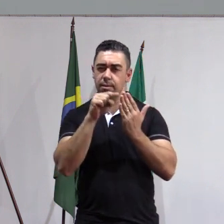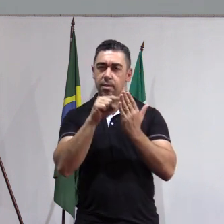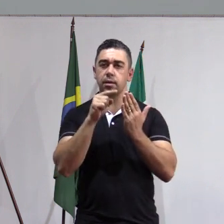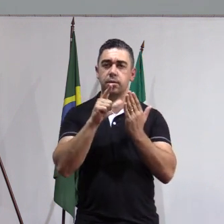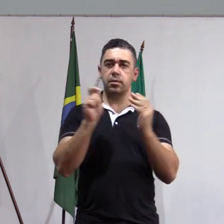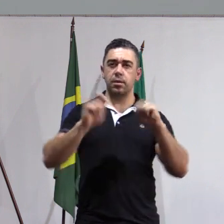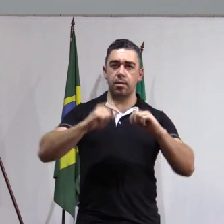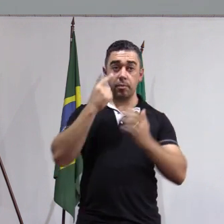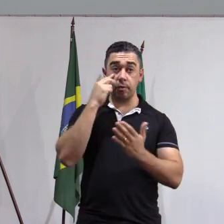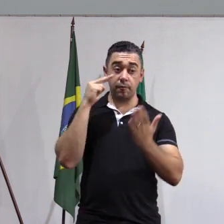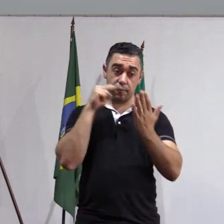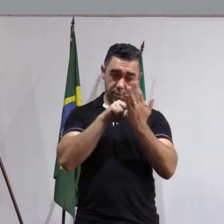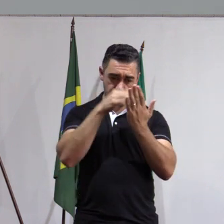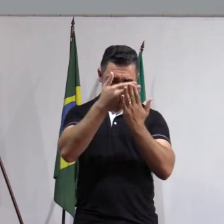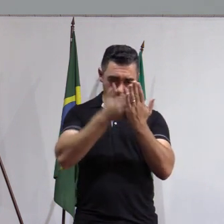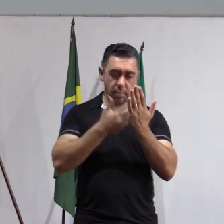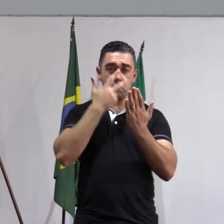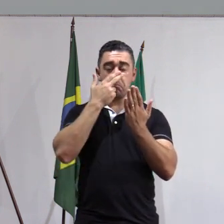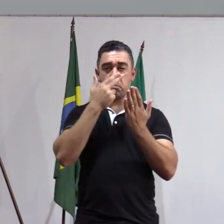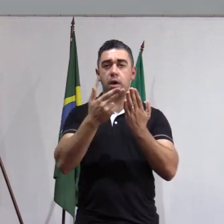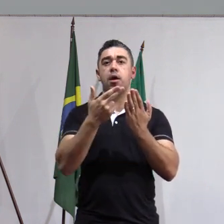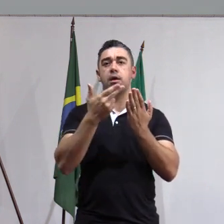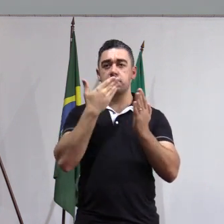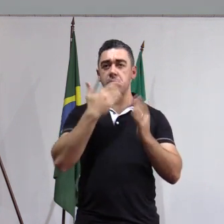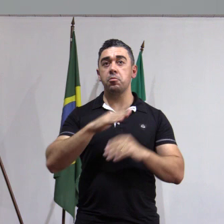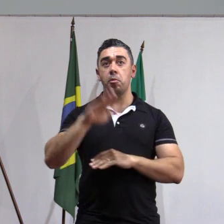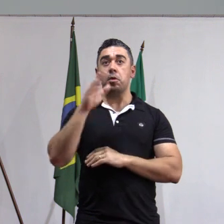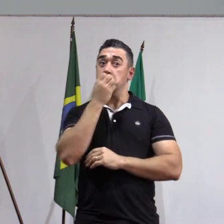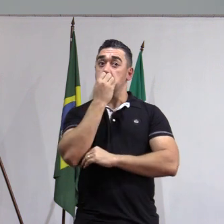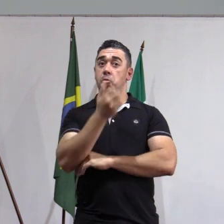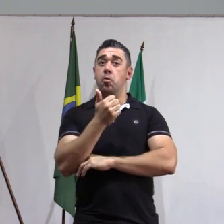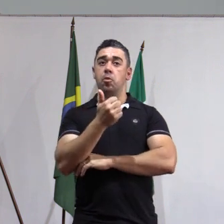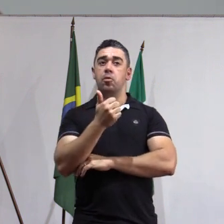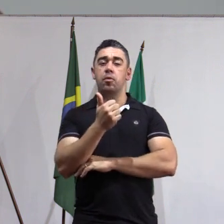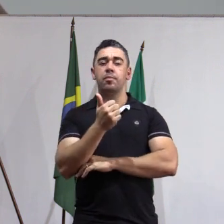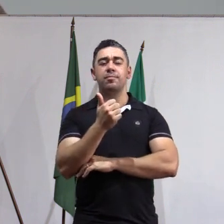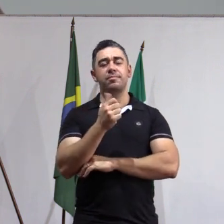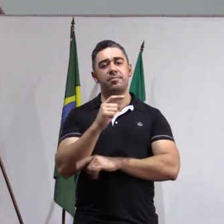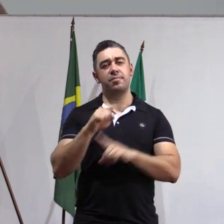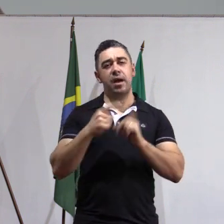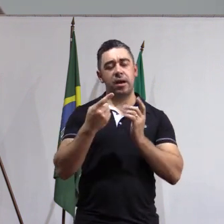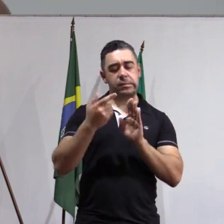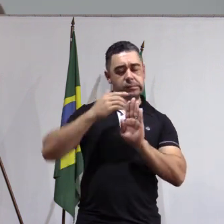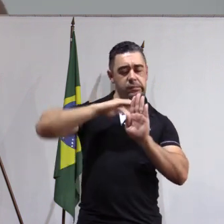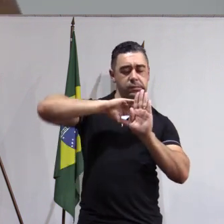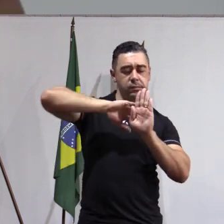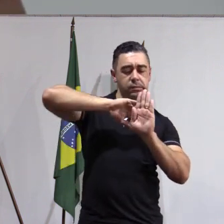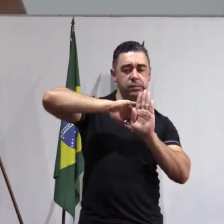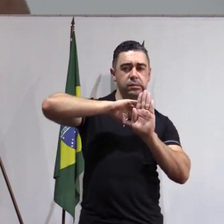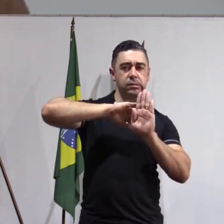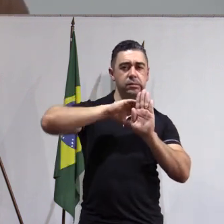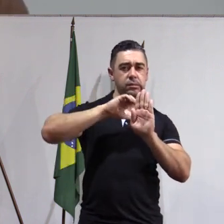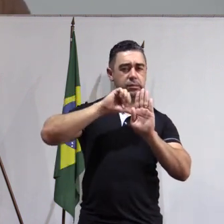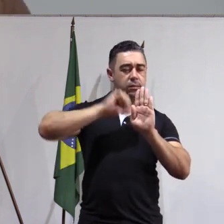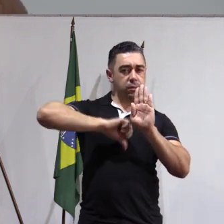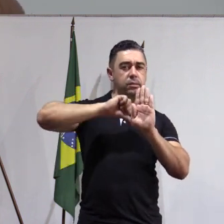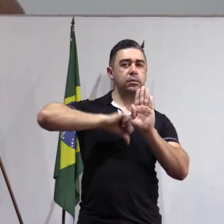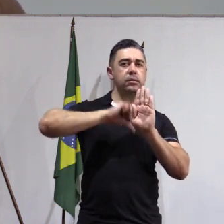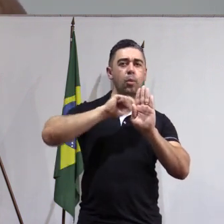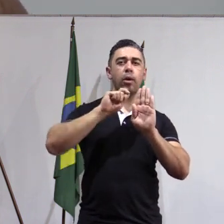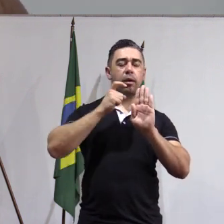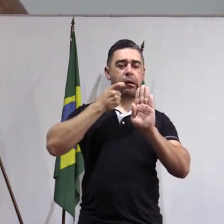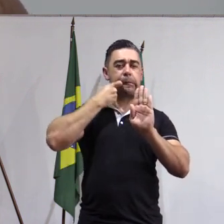e que parece ser a promessa de alguma coisa apetitosa para nós. E, por baixo disso, ele tem o aço do